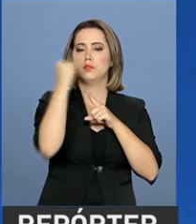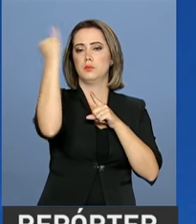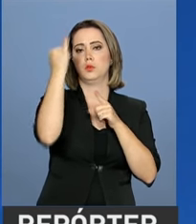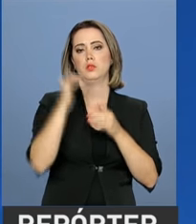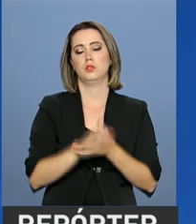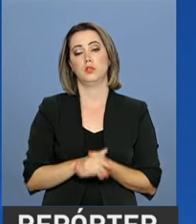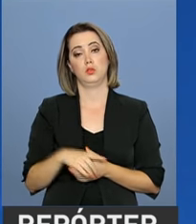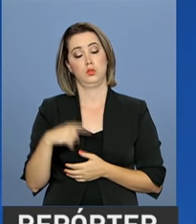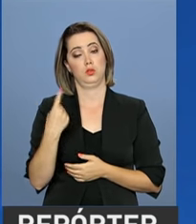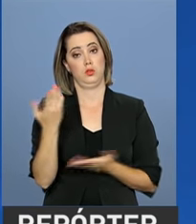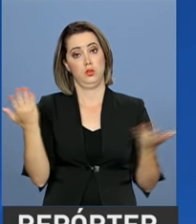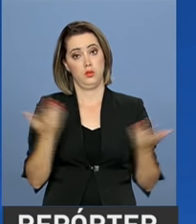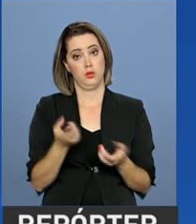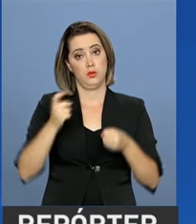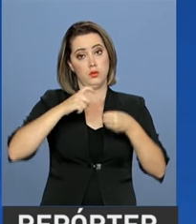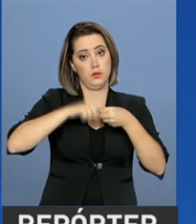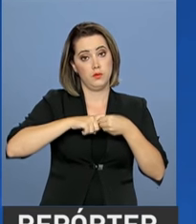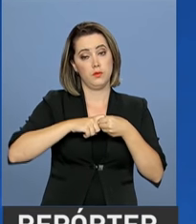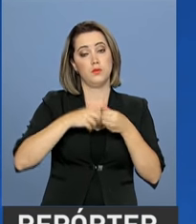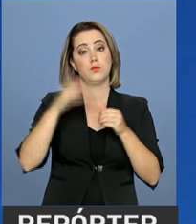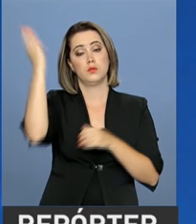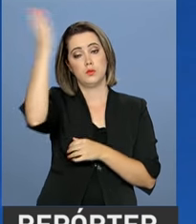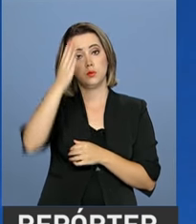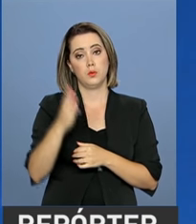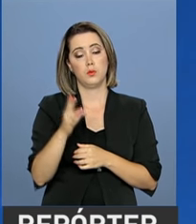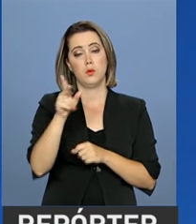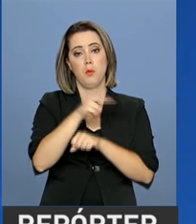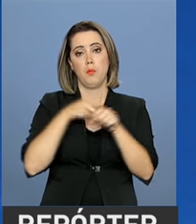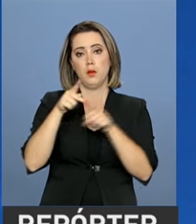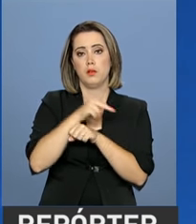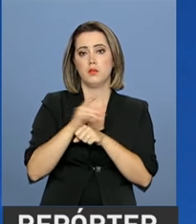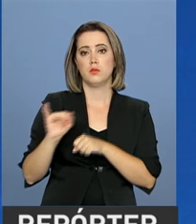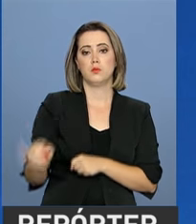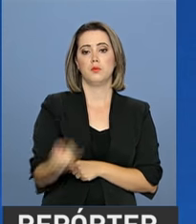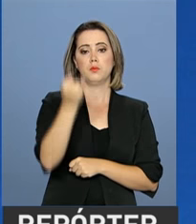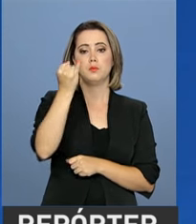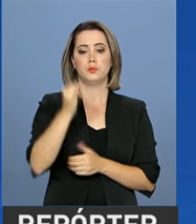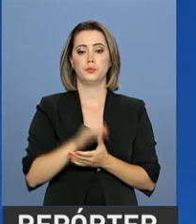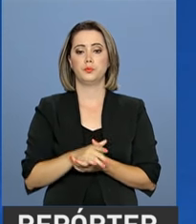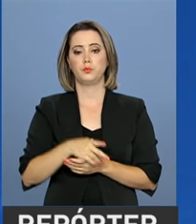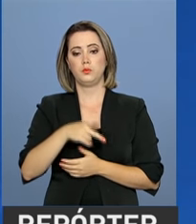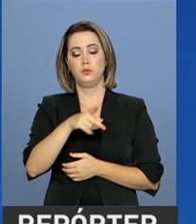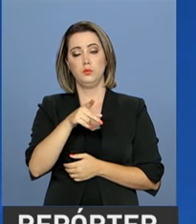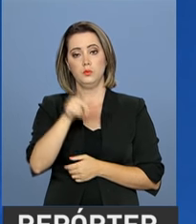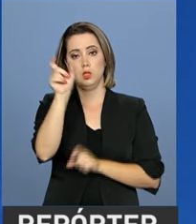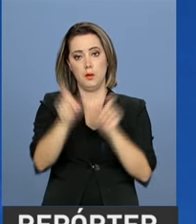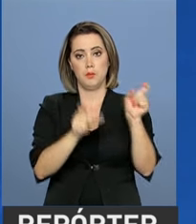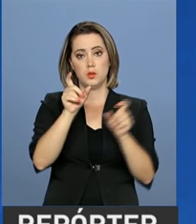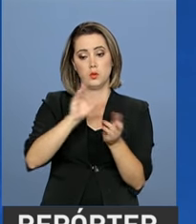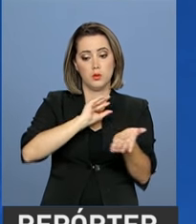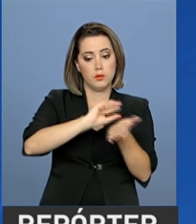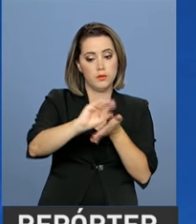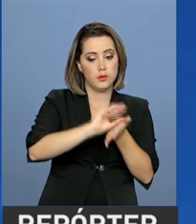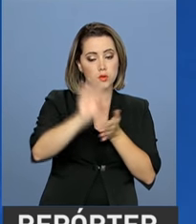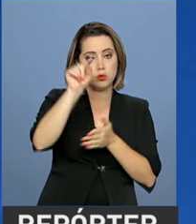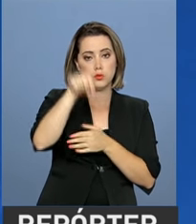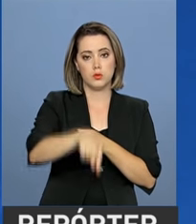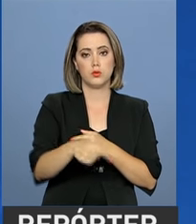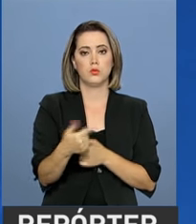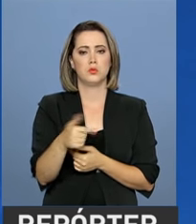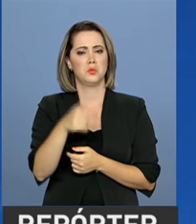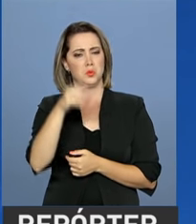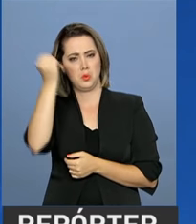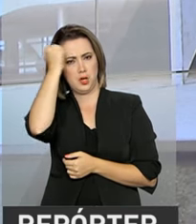2017. Nós estamos voltando a ser um país de oportunidades. Quem aqui investir não